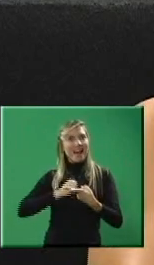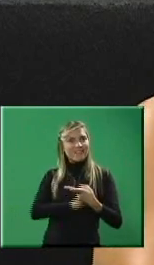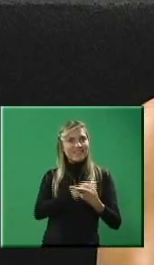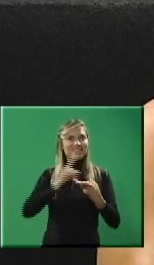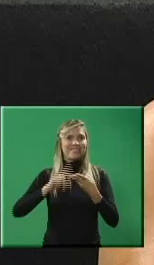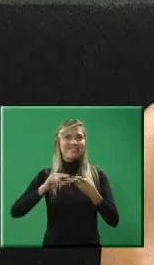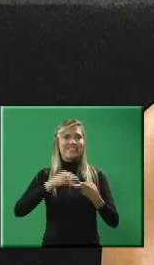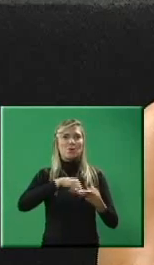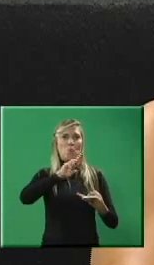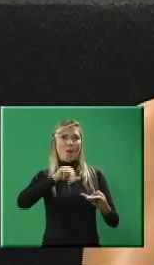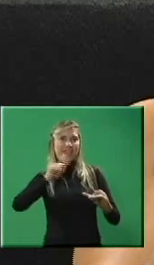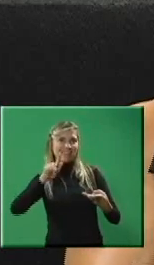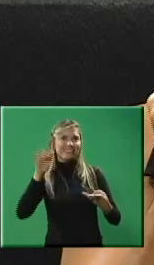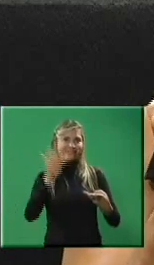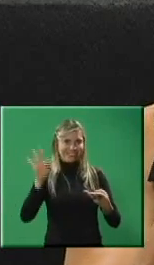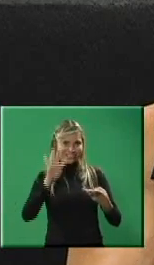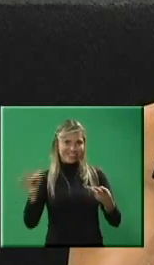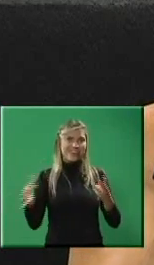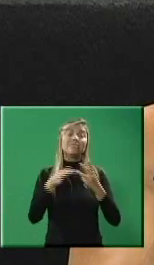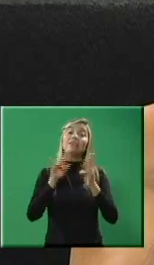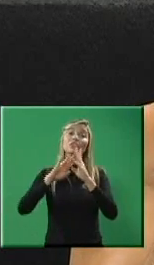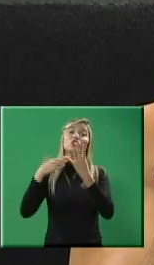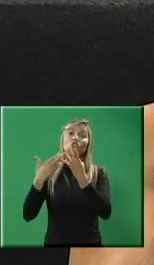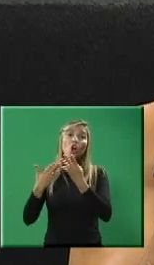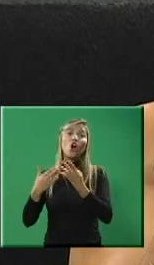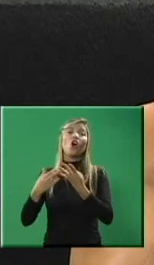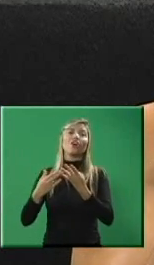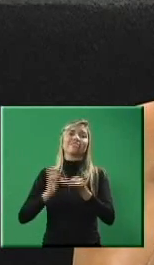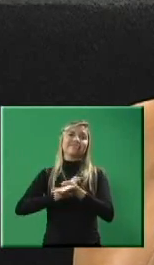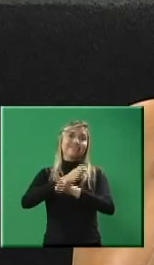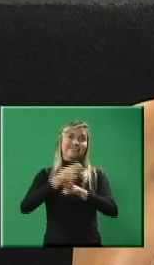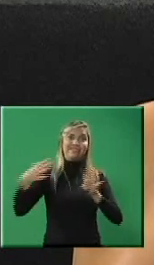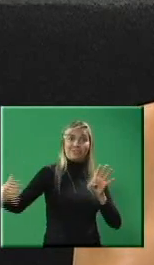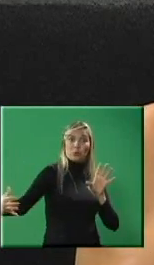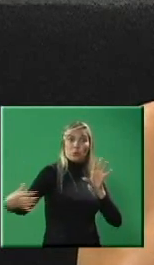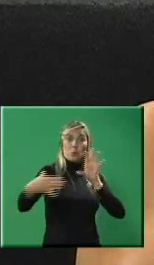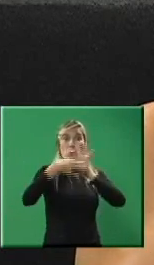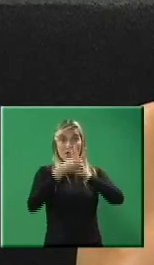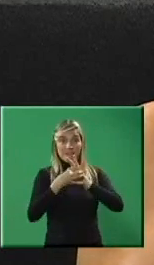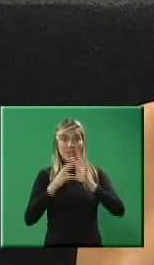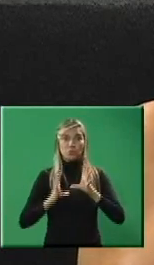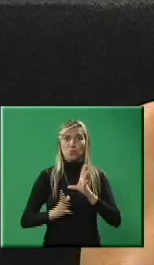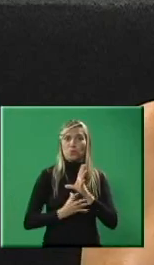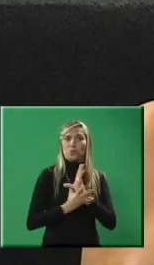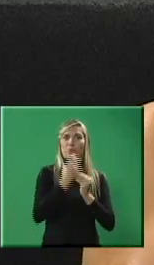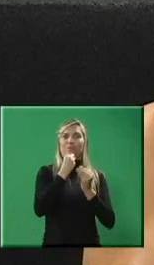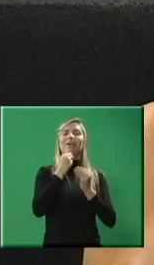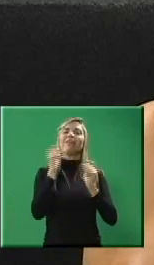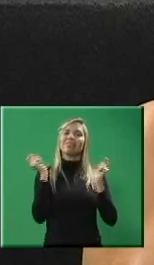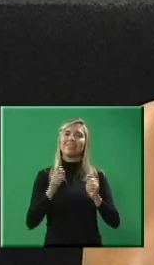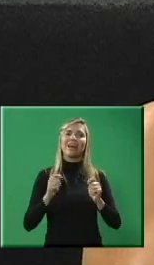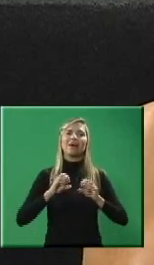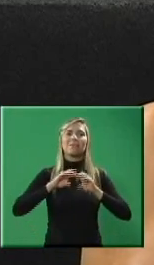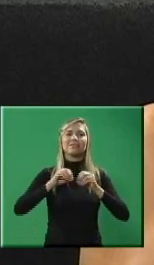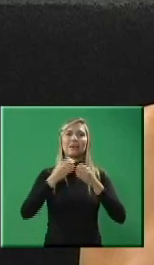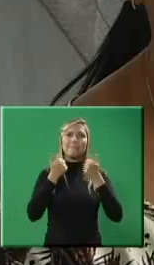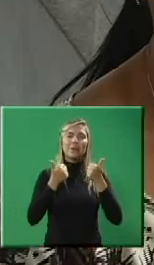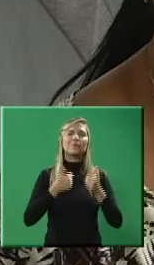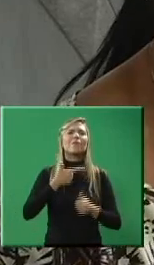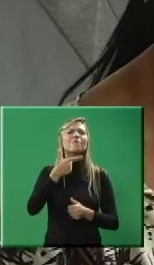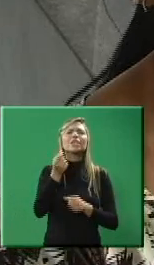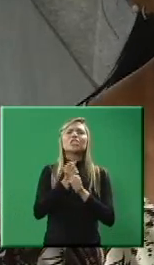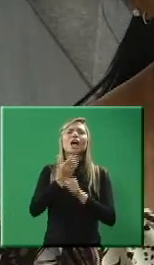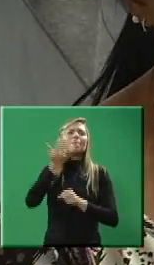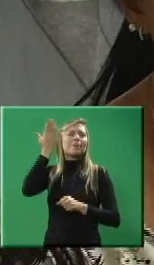Vida, FUNED e outras escolas estaduais que têm contribuído muito conosco neste trabalho de formação.